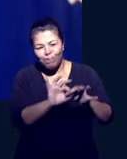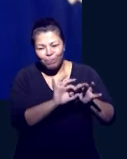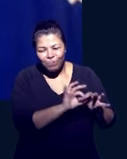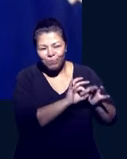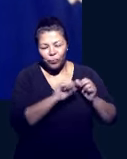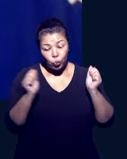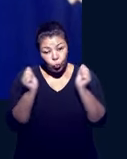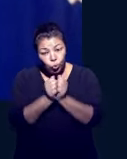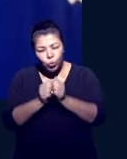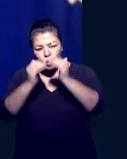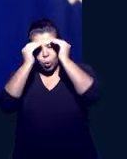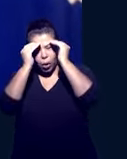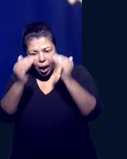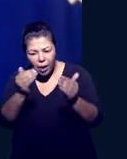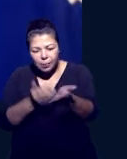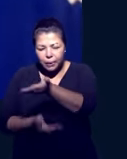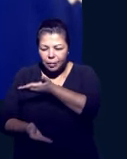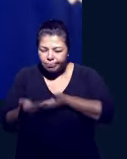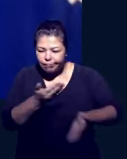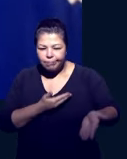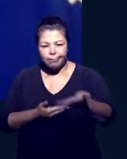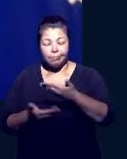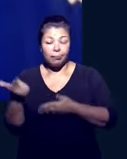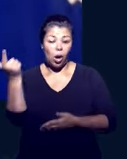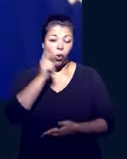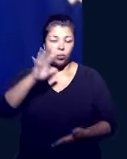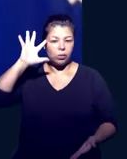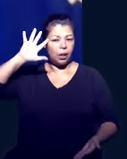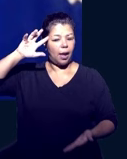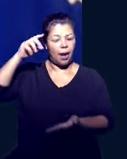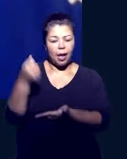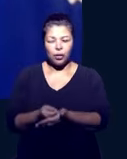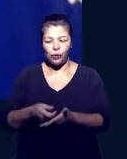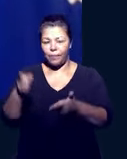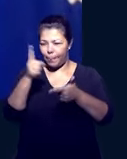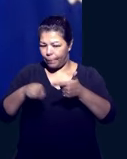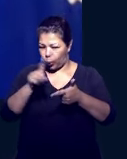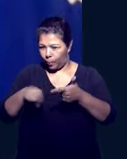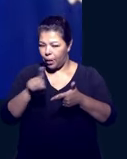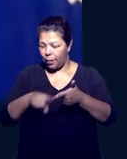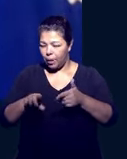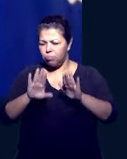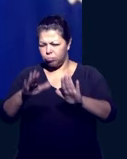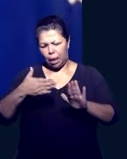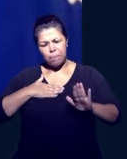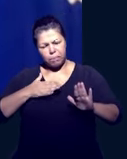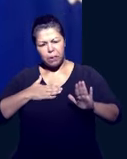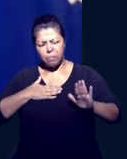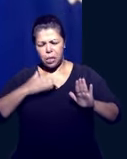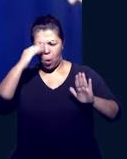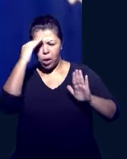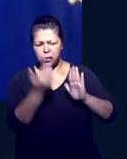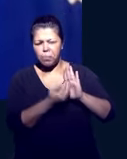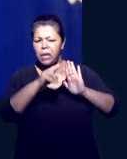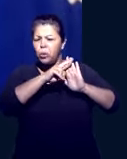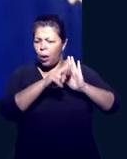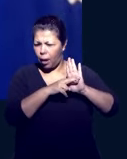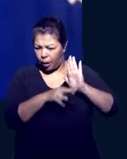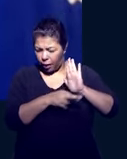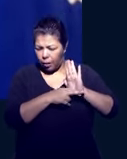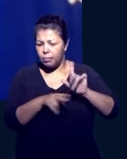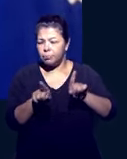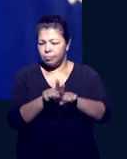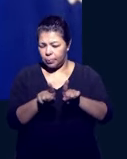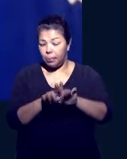sociedade para poder decidir os conflitos como última palavra essa para mim é uma regra isso para mim é muito básico no entanto ele não pode ser